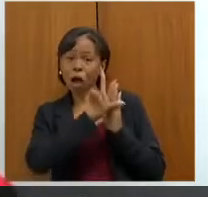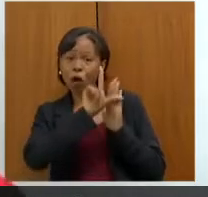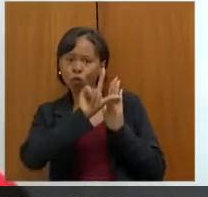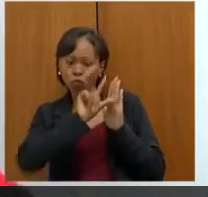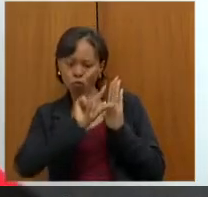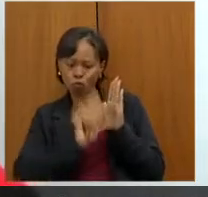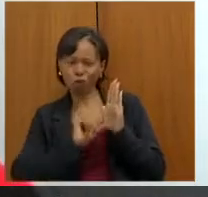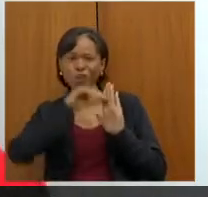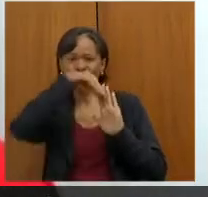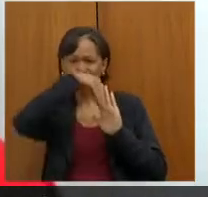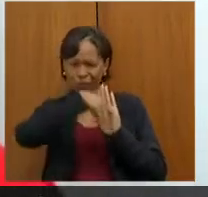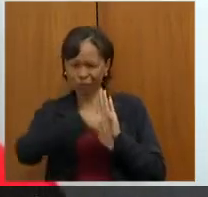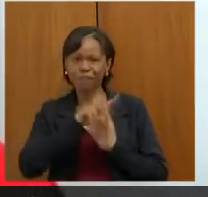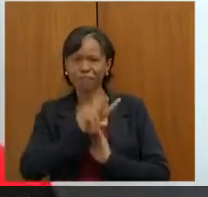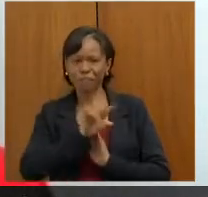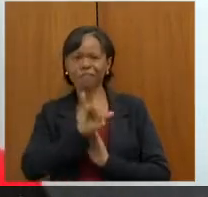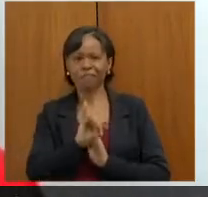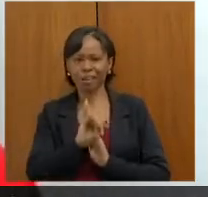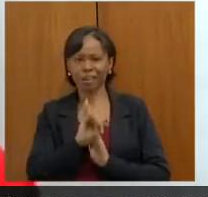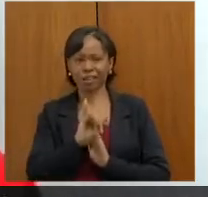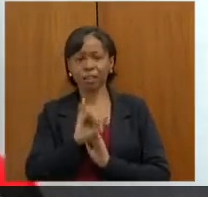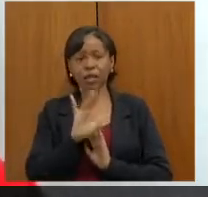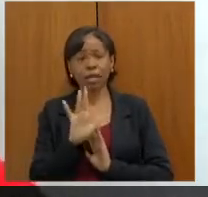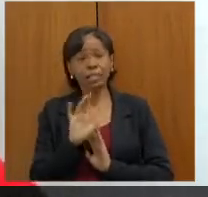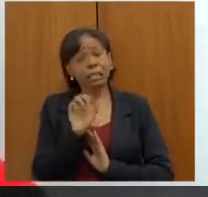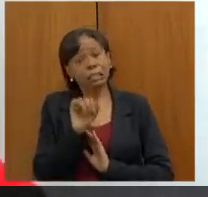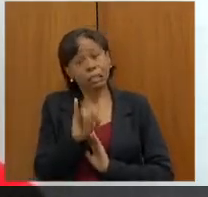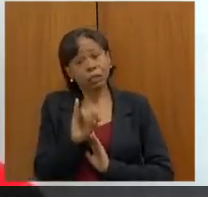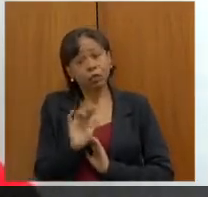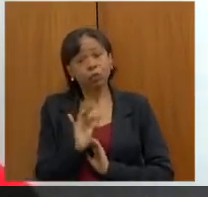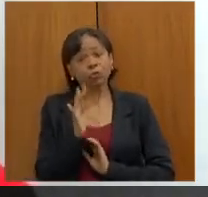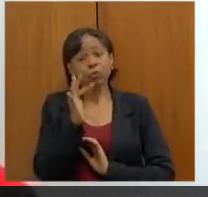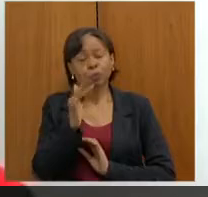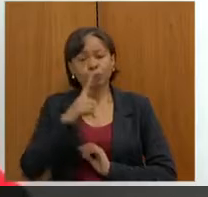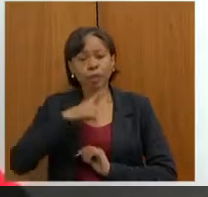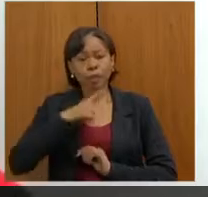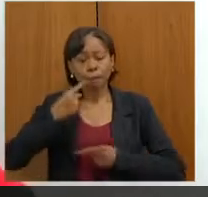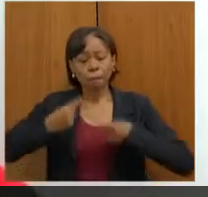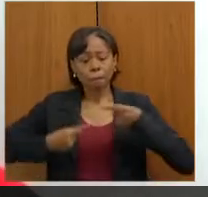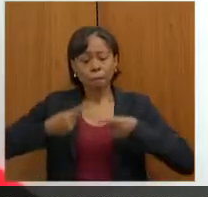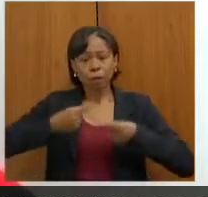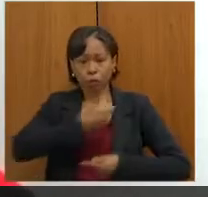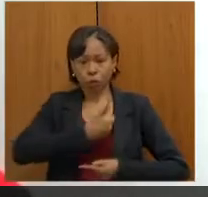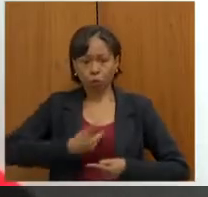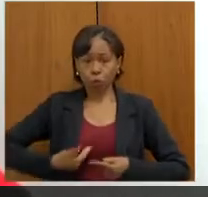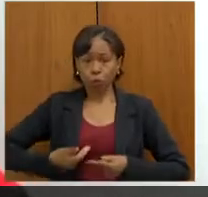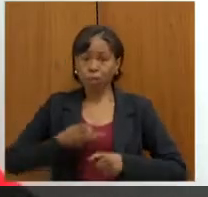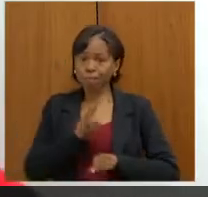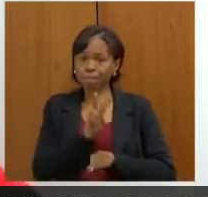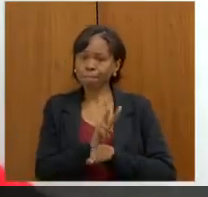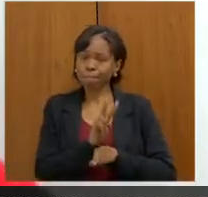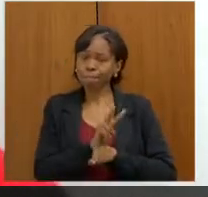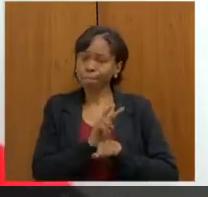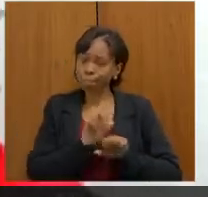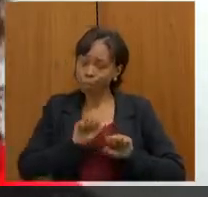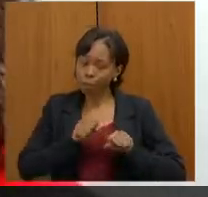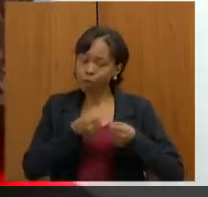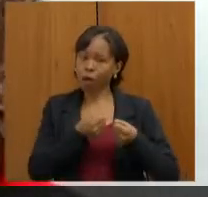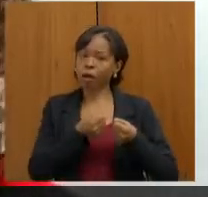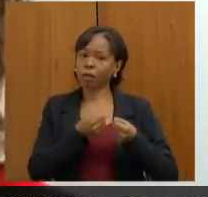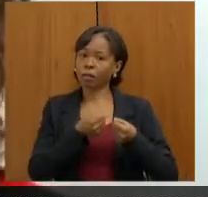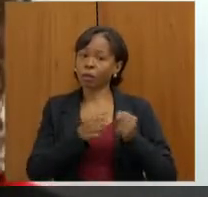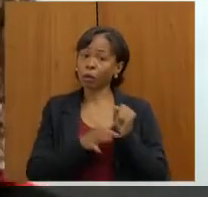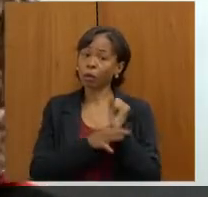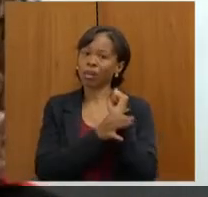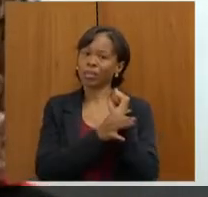que a Minas Gerais quando a gente vê nos municípios políticas públicas capazes não só de proteger e ele tá oportunidades